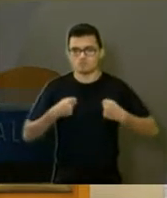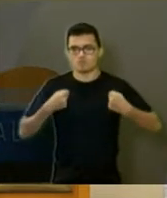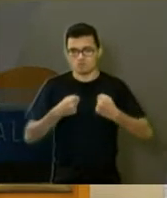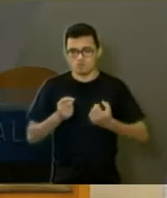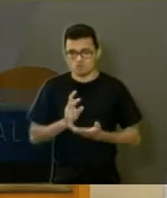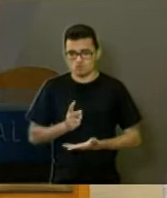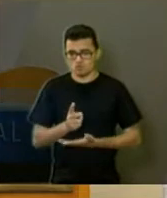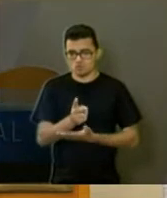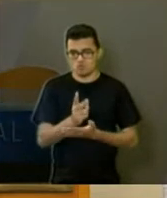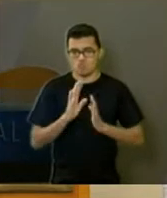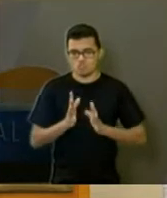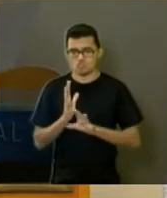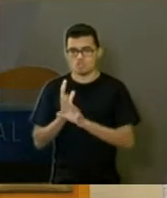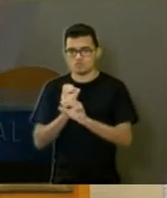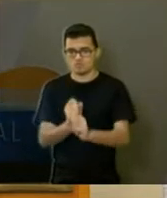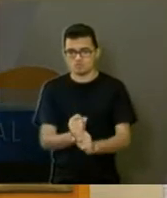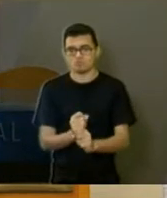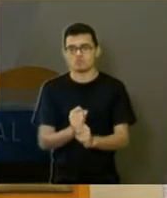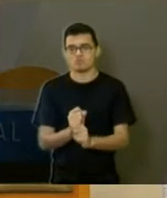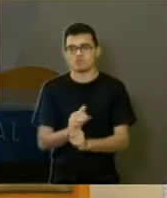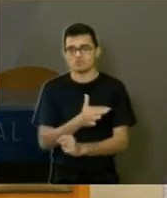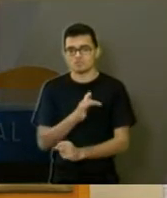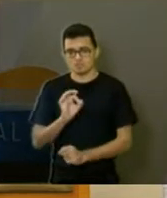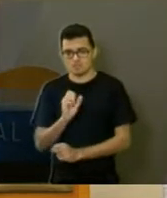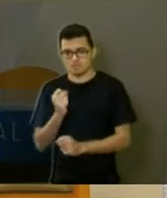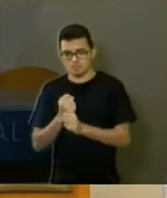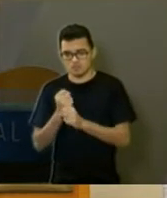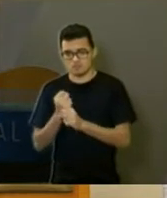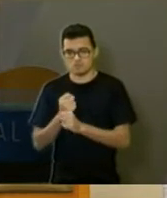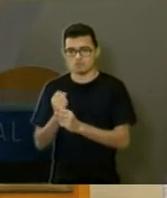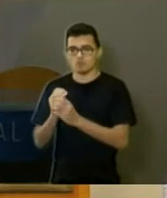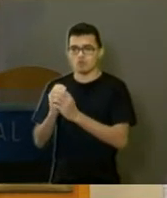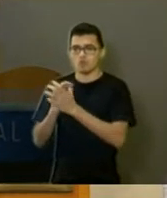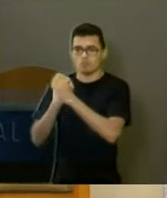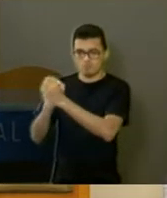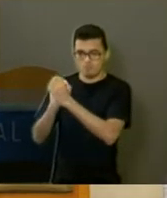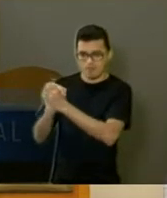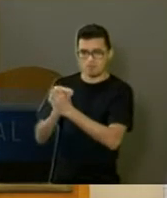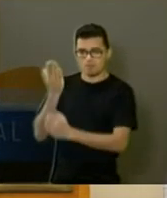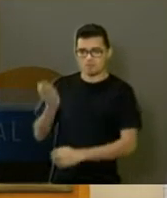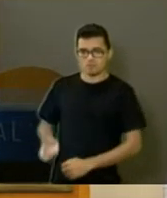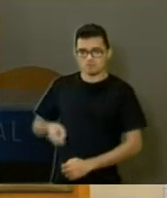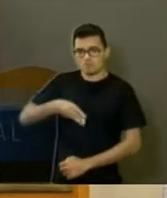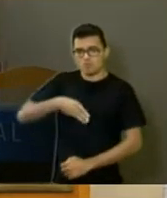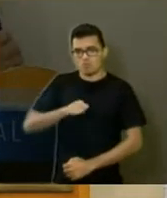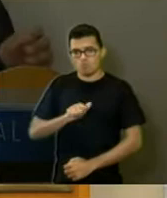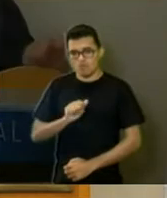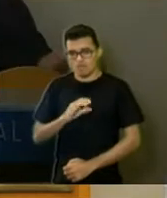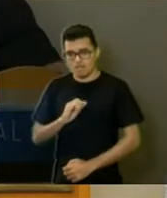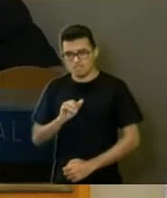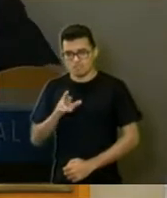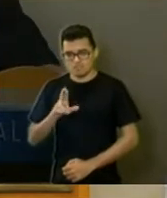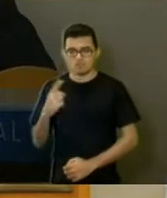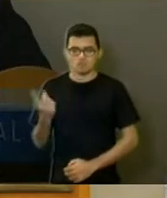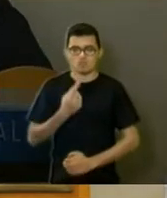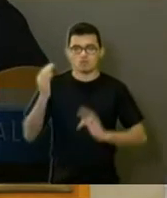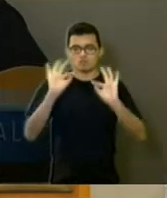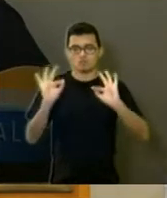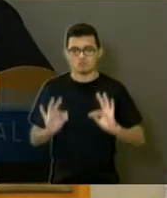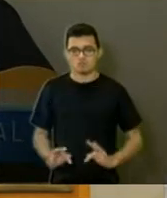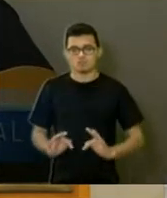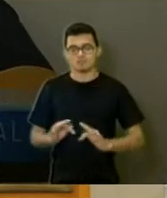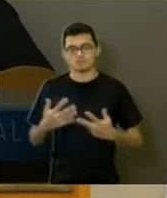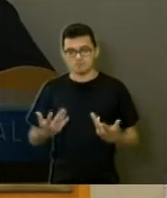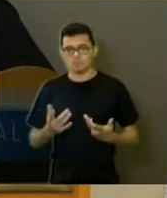já completa quase 100 anos. Parabéns, Moacir! Estamos muito felizes com essa honraria e gostaríamos de estar aí